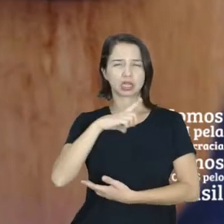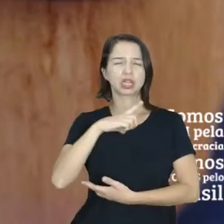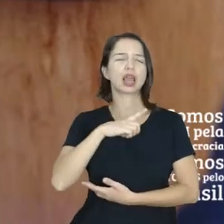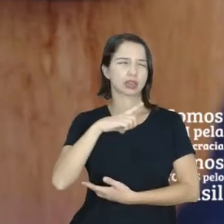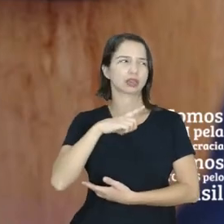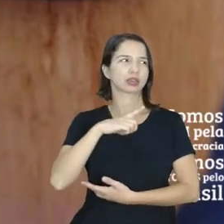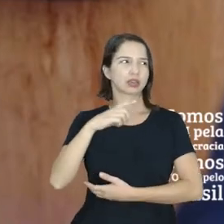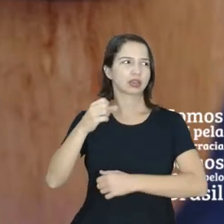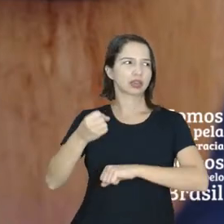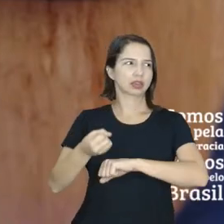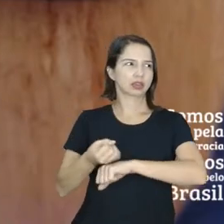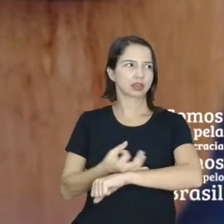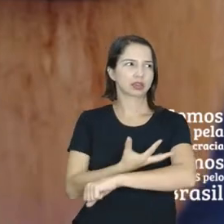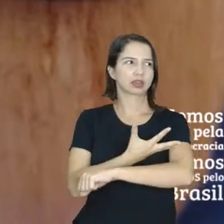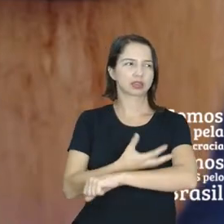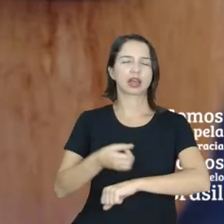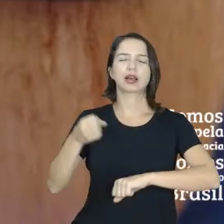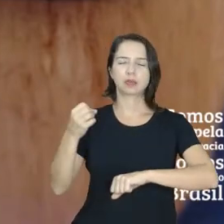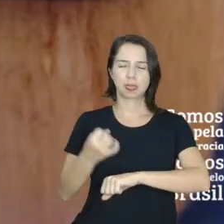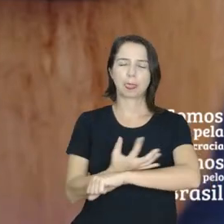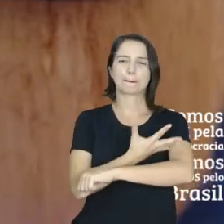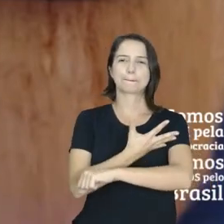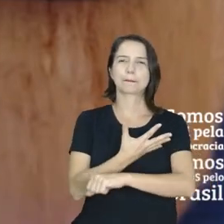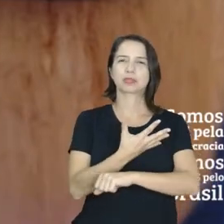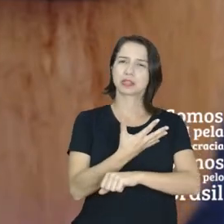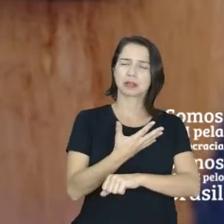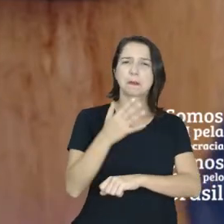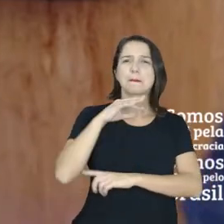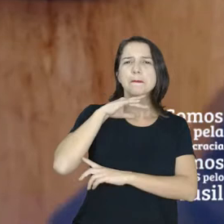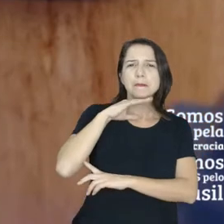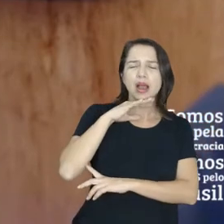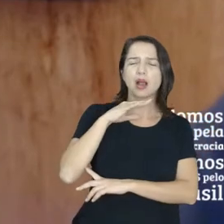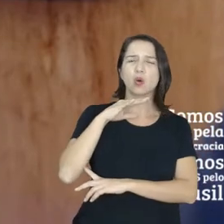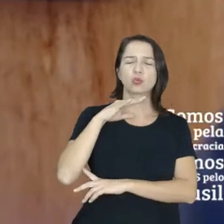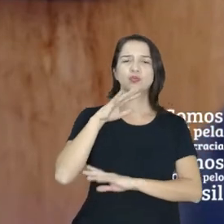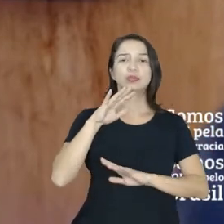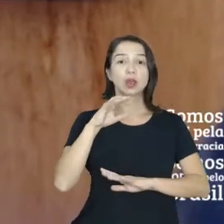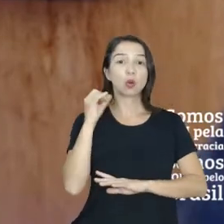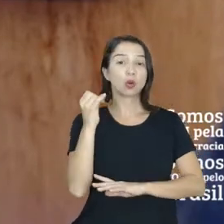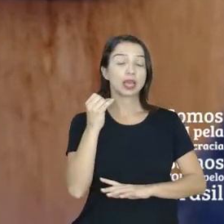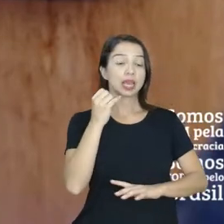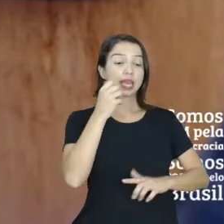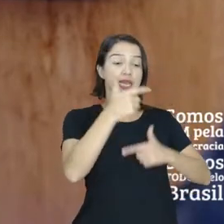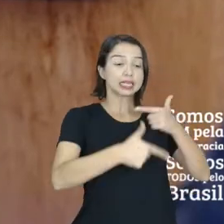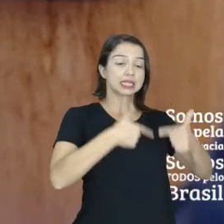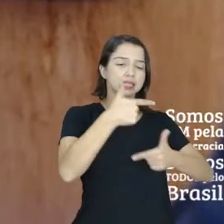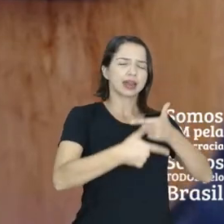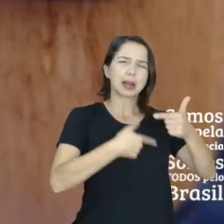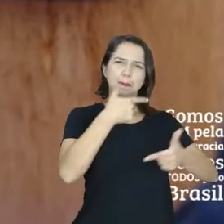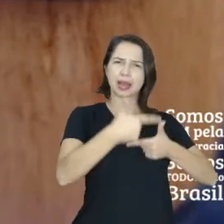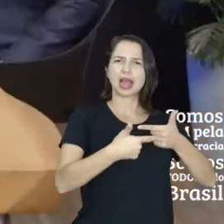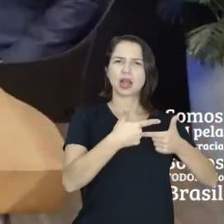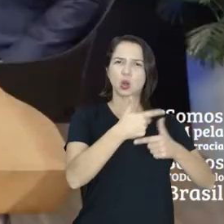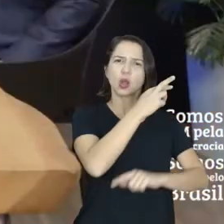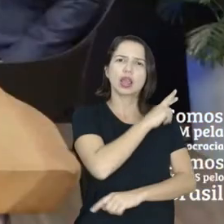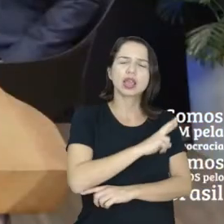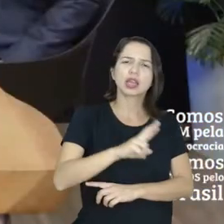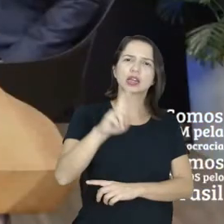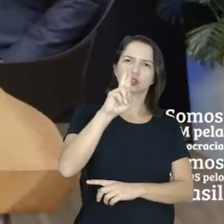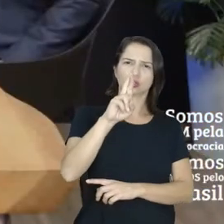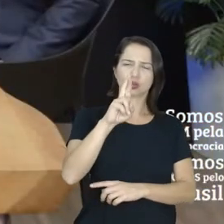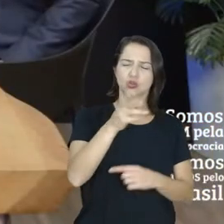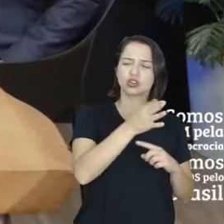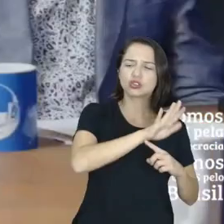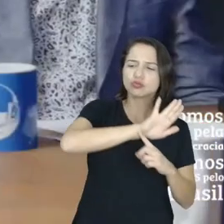somatizar isso. Então, é muito importante o trabalho religioso e ajudar quem precisa. Eu sou